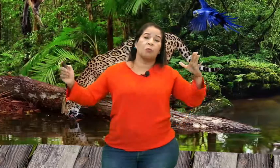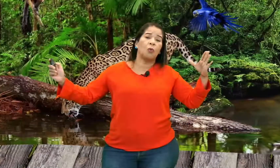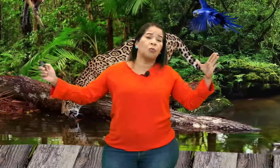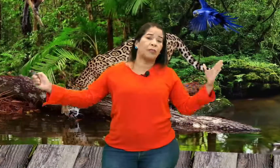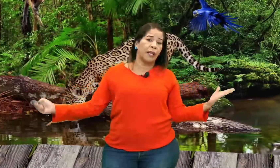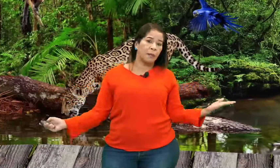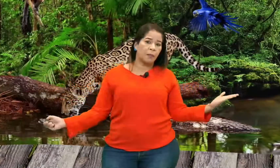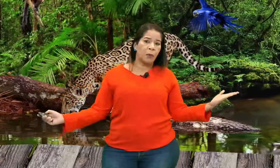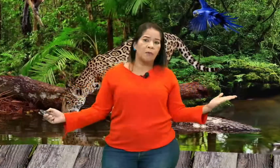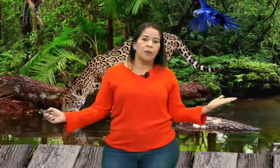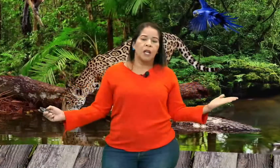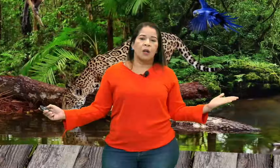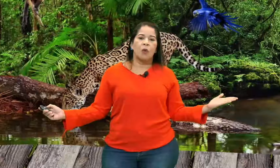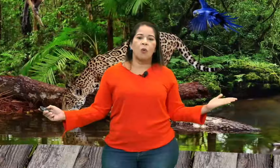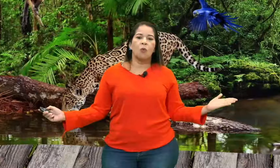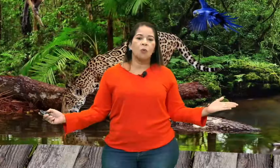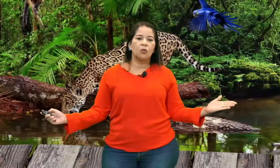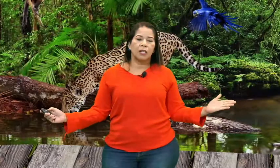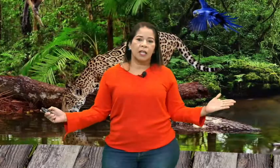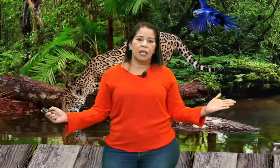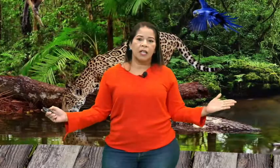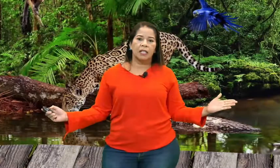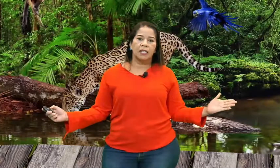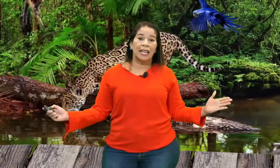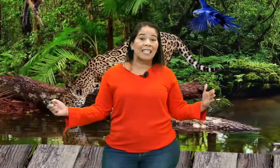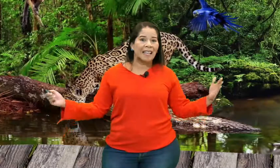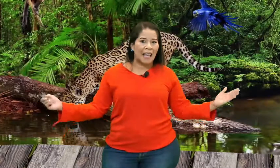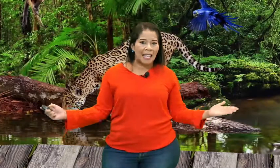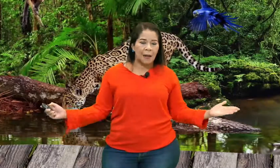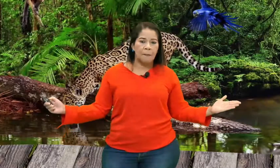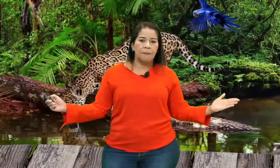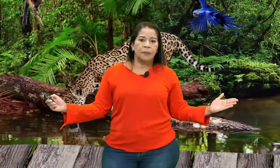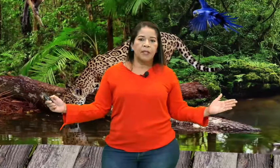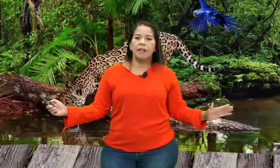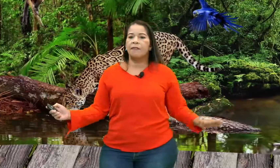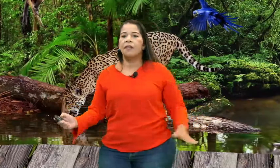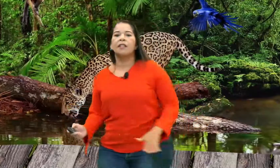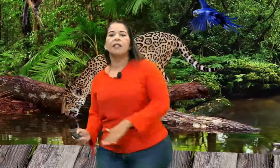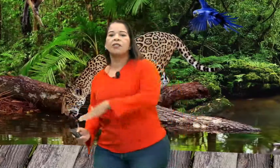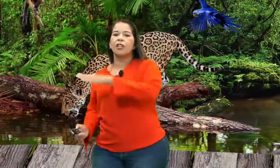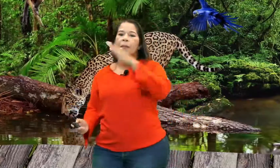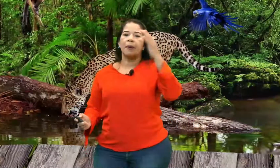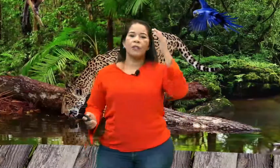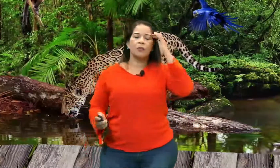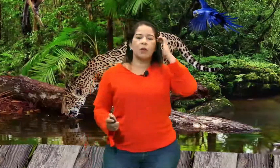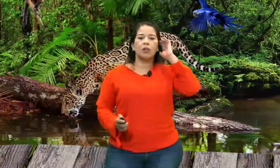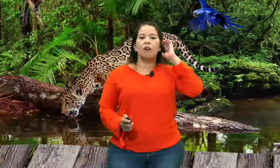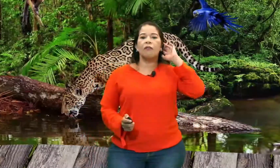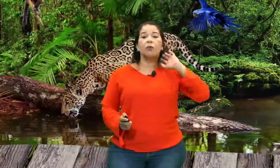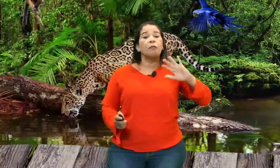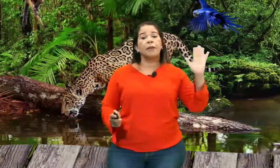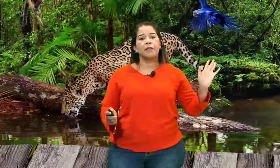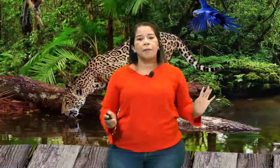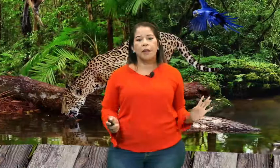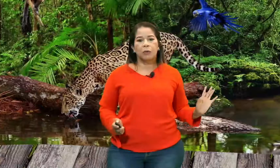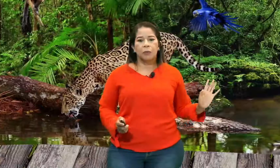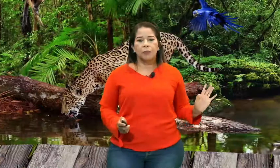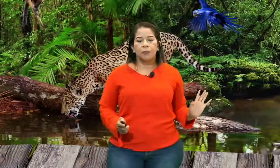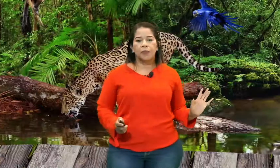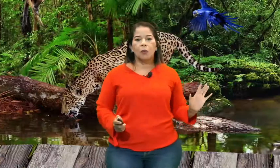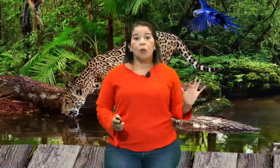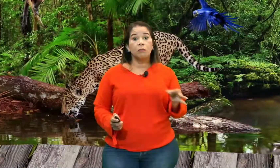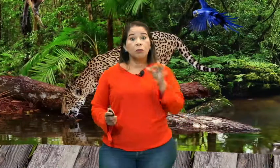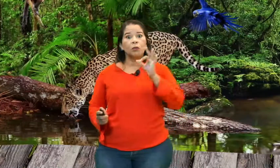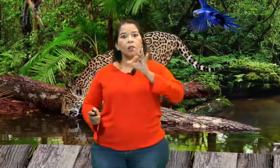passar um bom tempo com o uso daquela ideia e vir, de repente, um novo